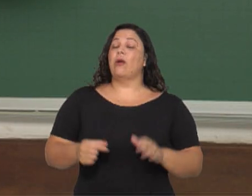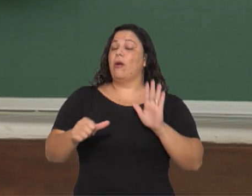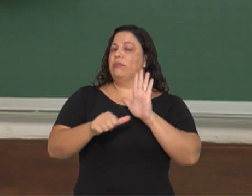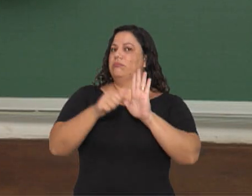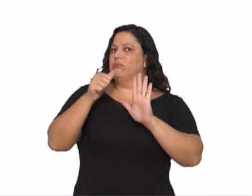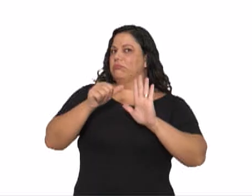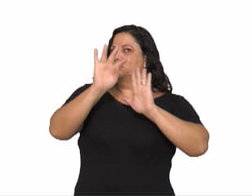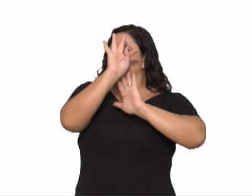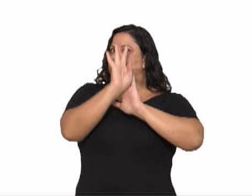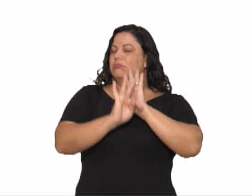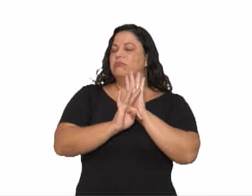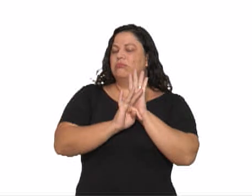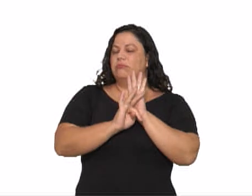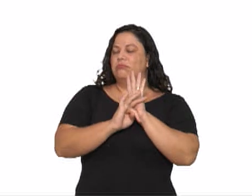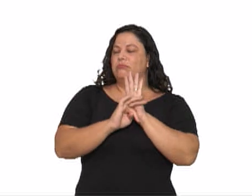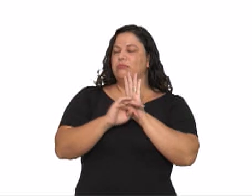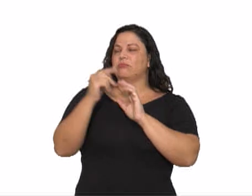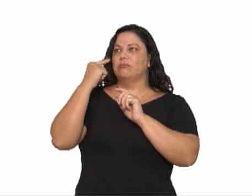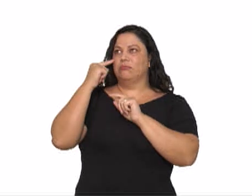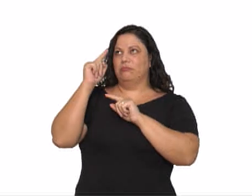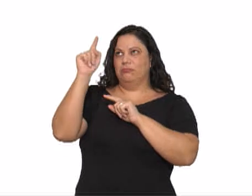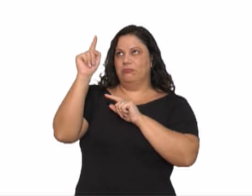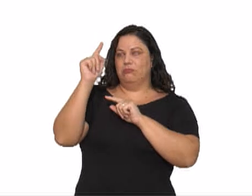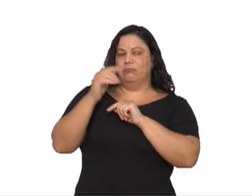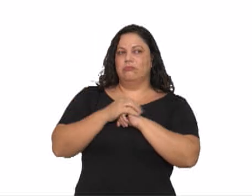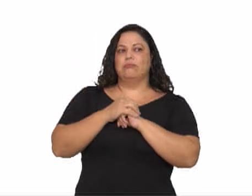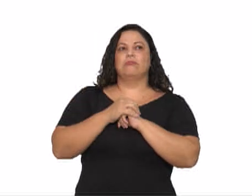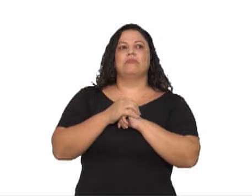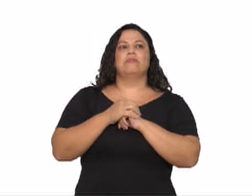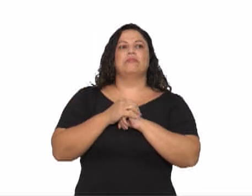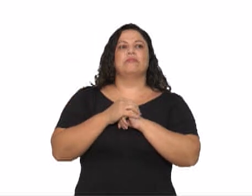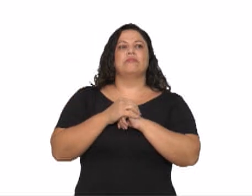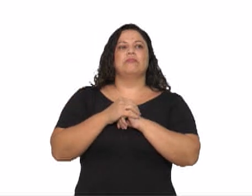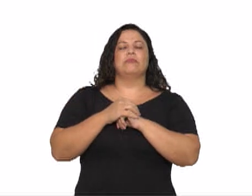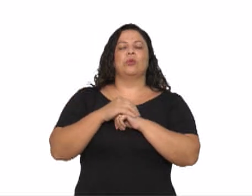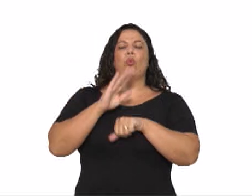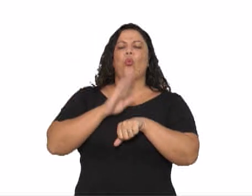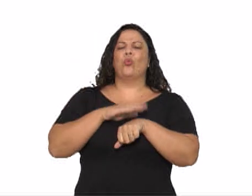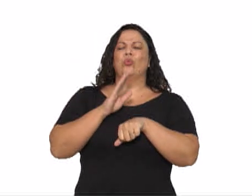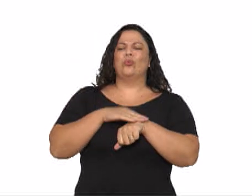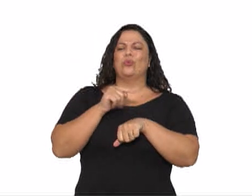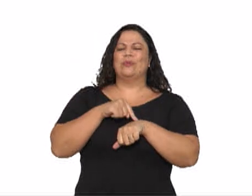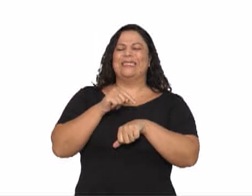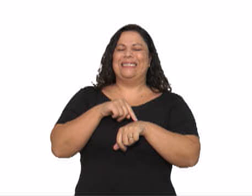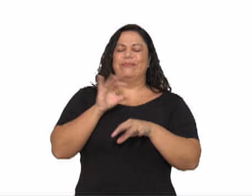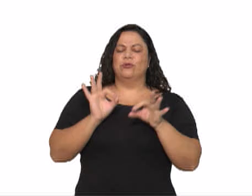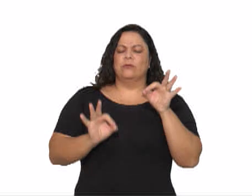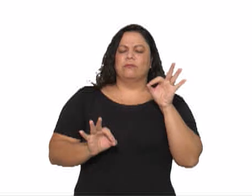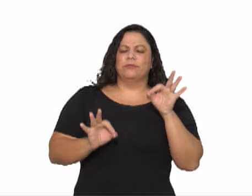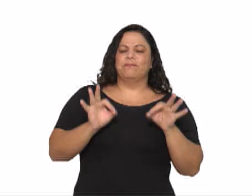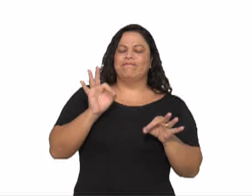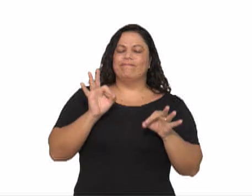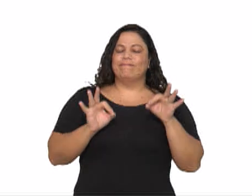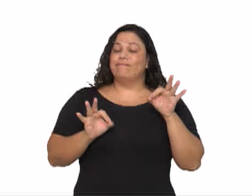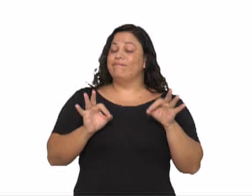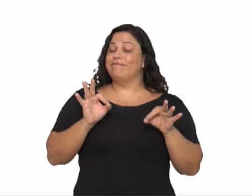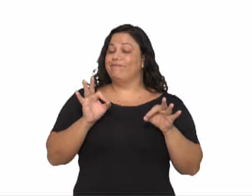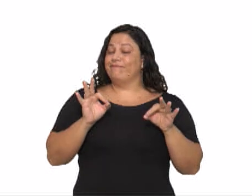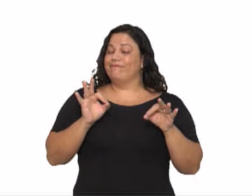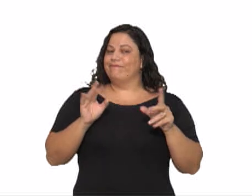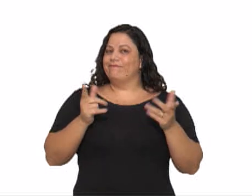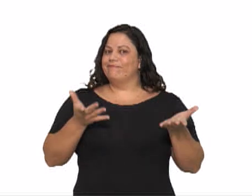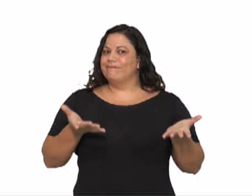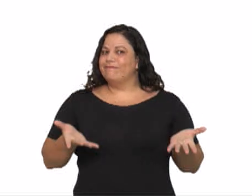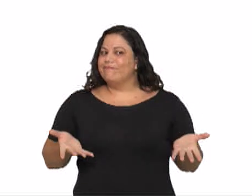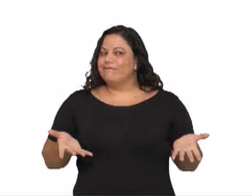el tiempo es un juez tan sabio, que no sentencia de inmediato,